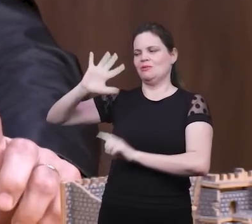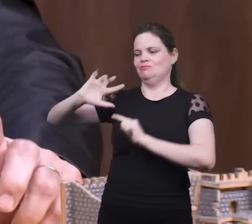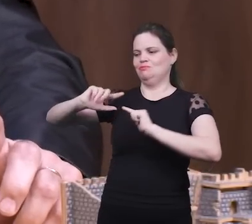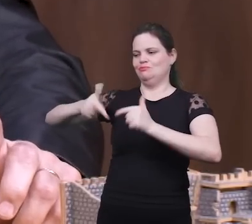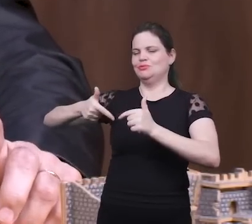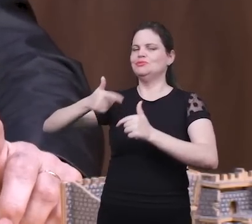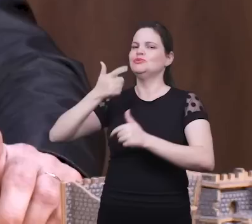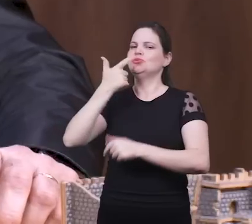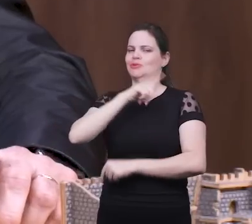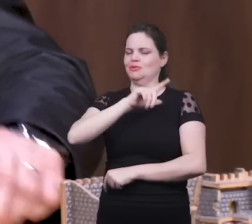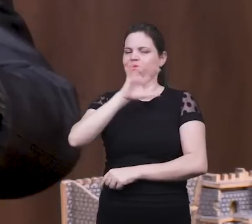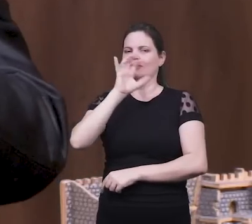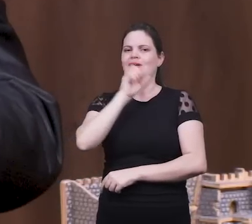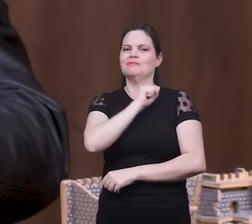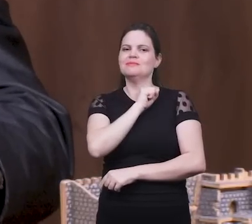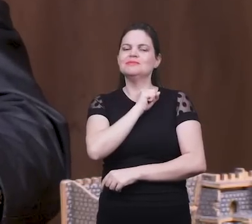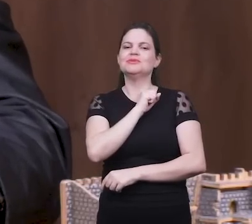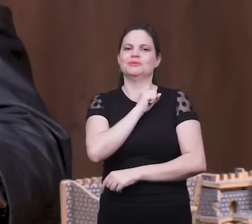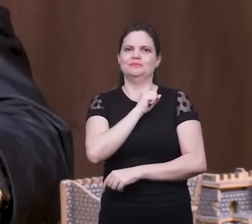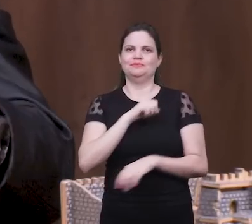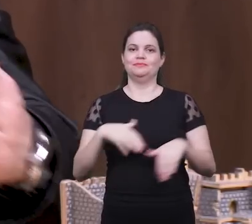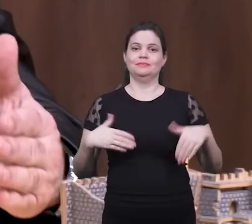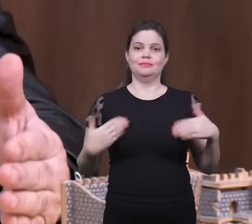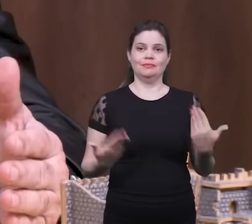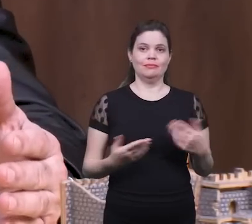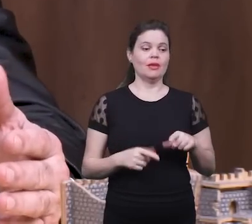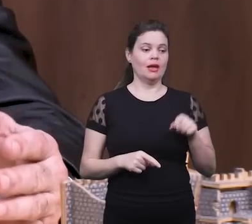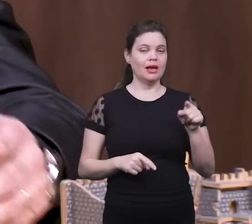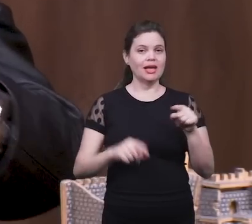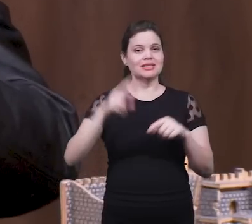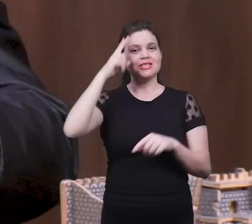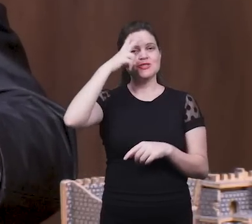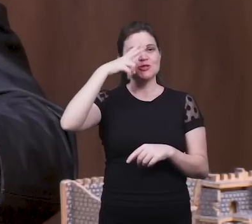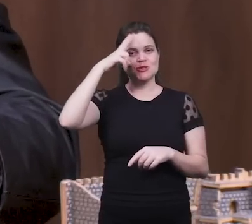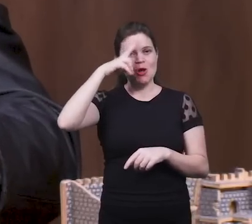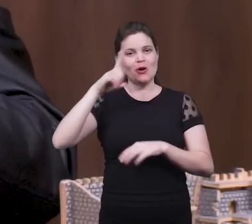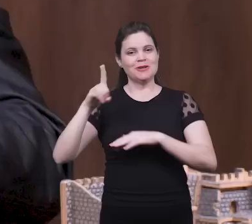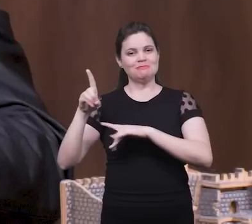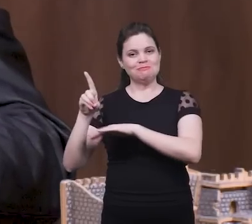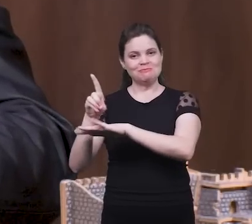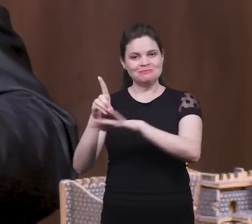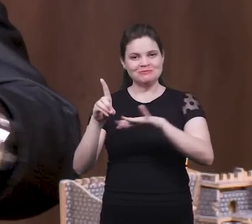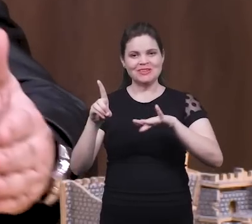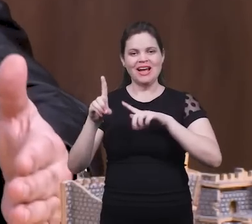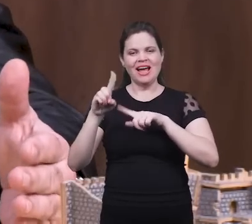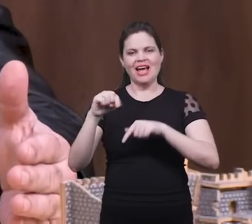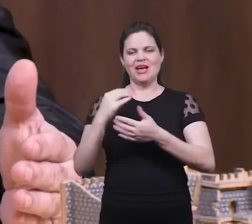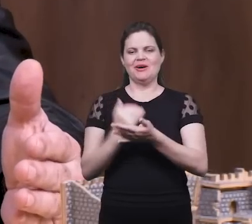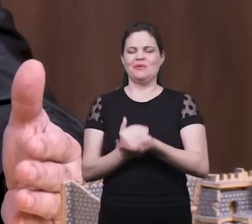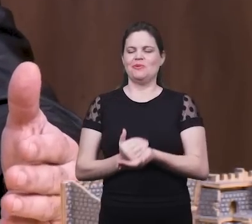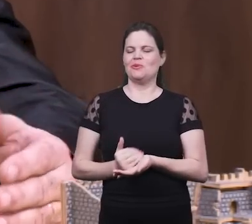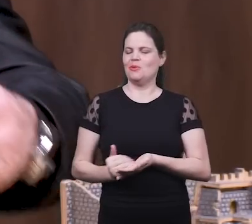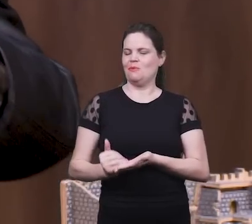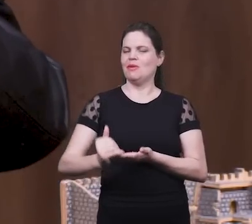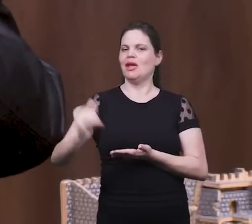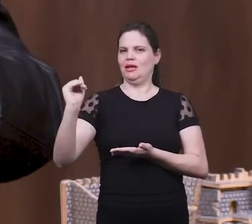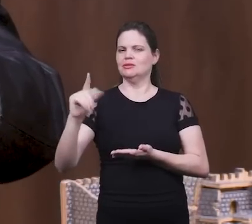do tanque de Betesda é o início de muitas que nós vamos contar aqui nesse